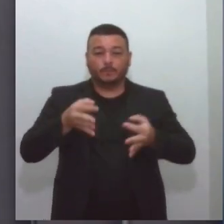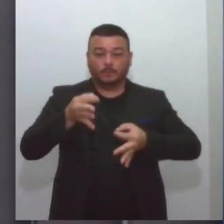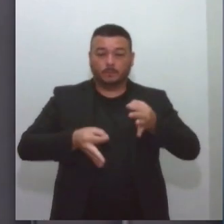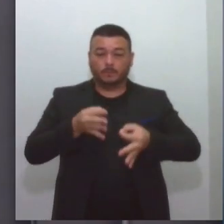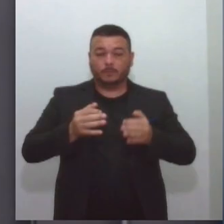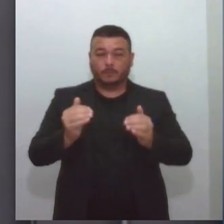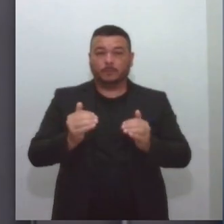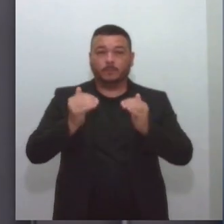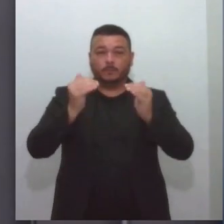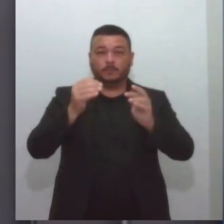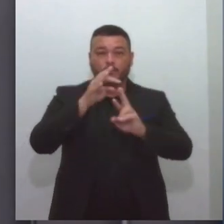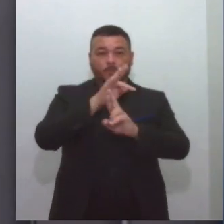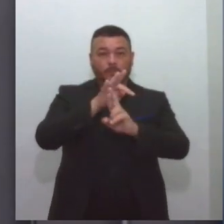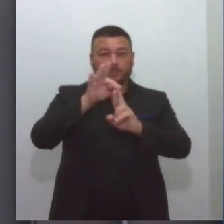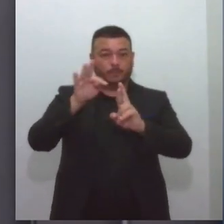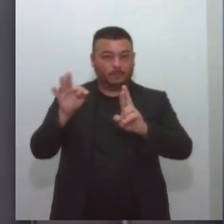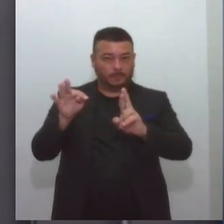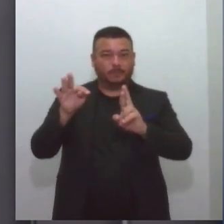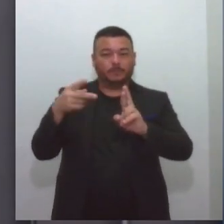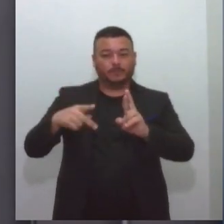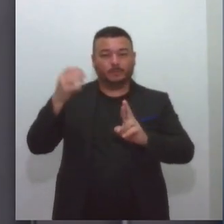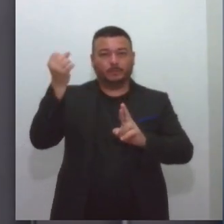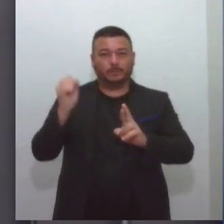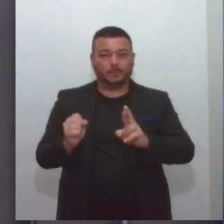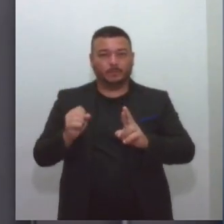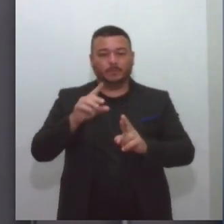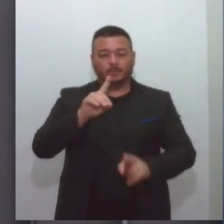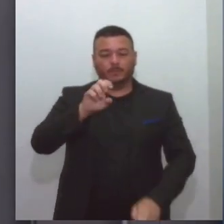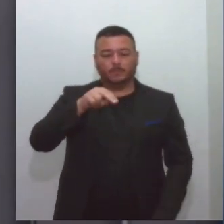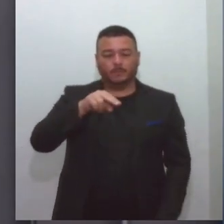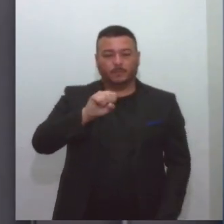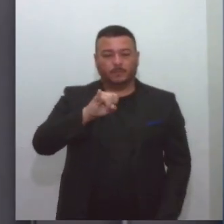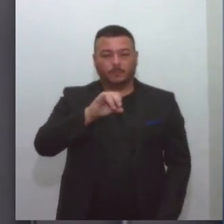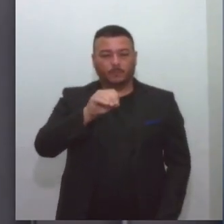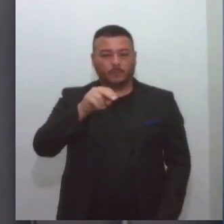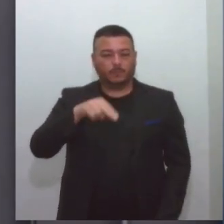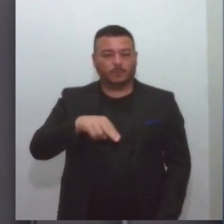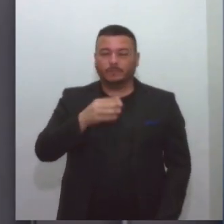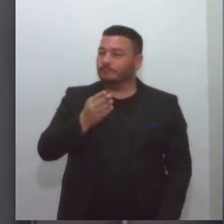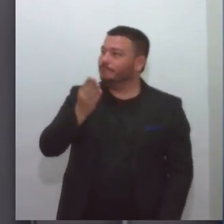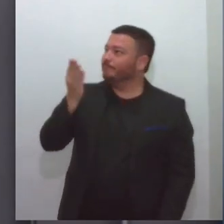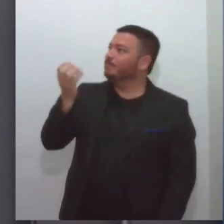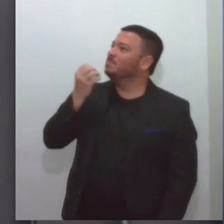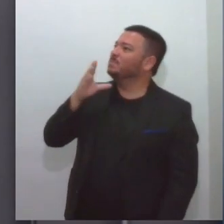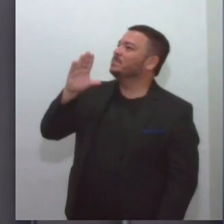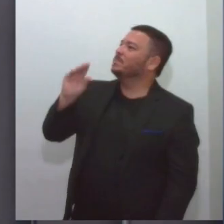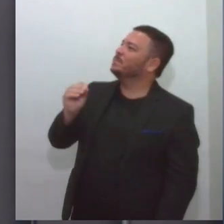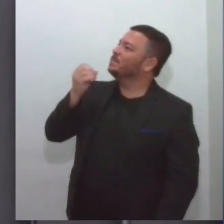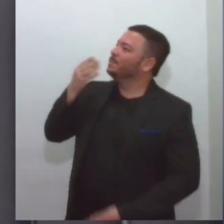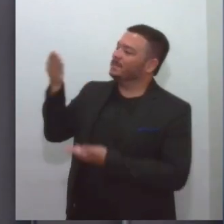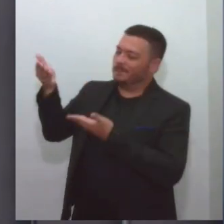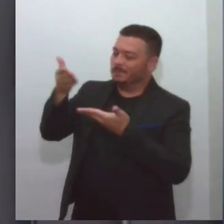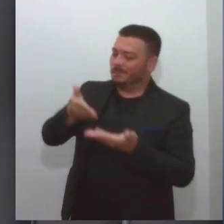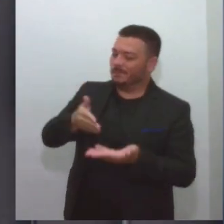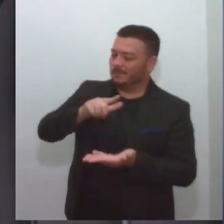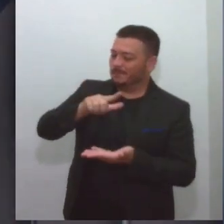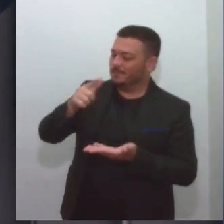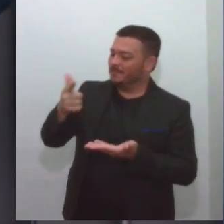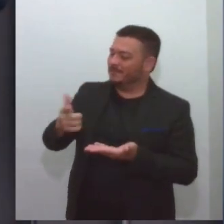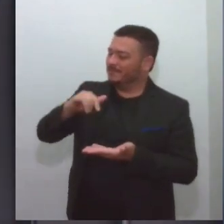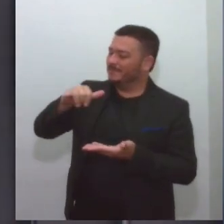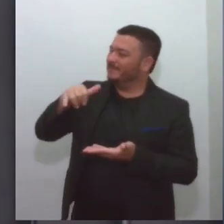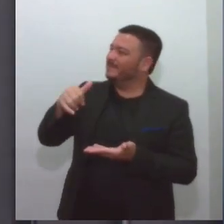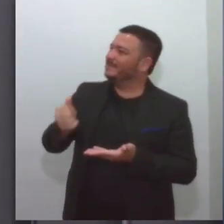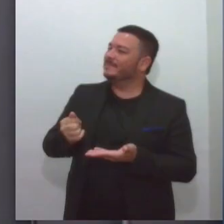de Sergipe, Tennyson Santana Doria. Muito boa noite, desembargador. Seja muito bem-vindo